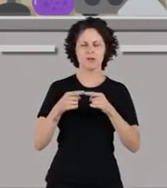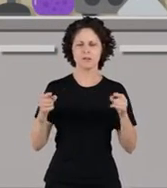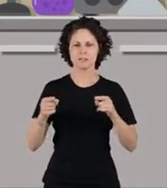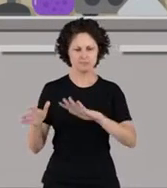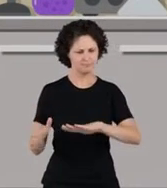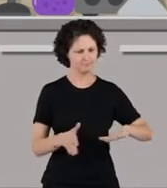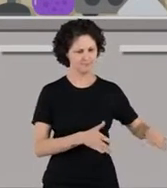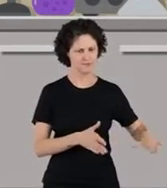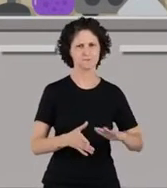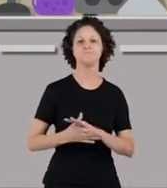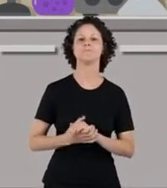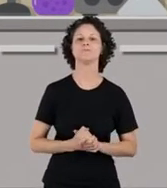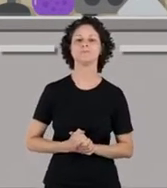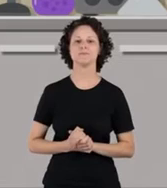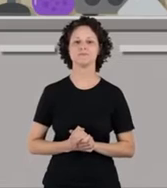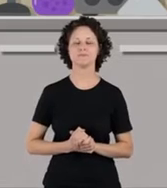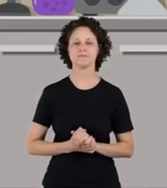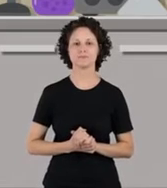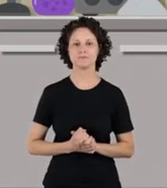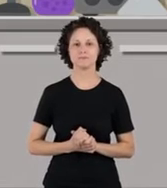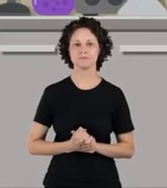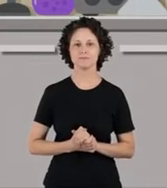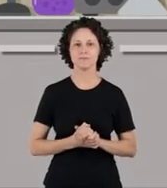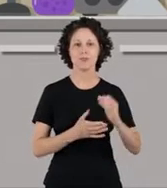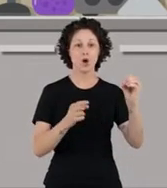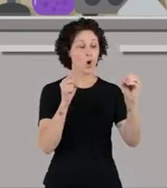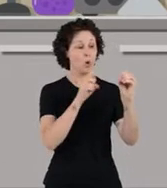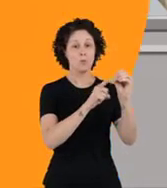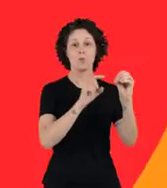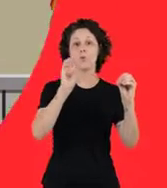ao cozinhar ele endurece? Vamos ver o que acontece?